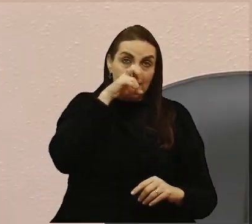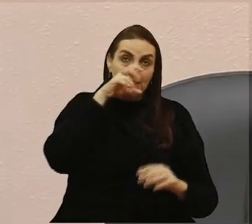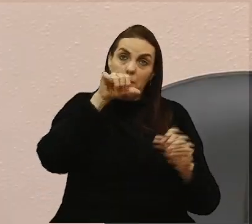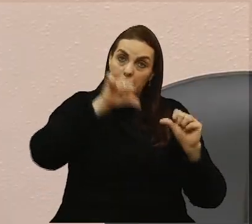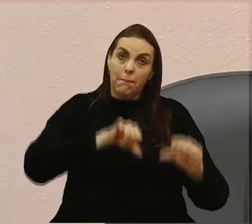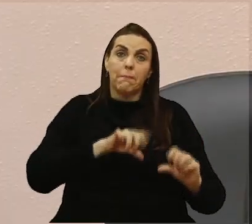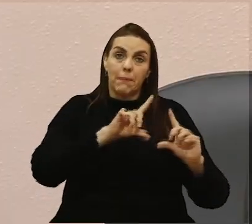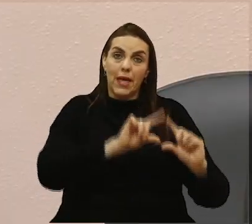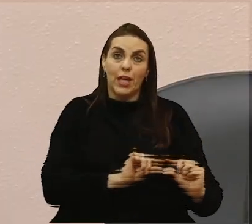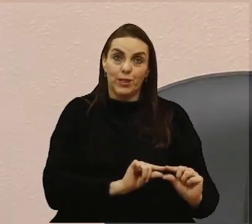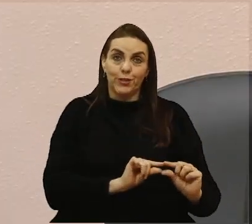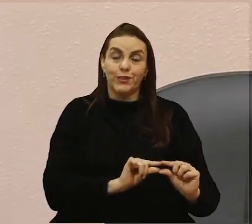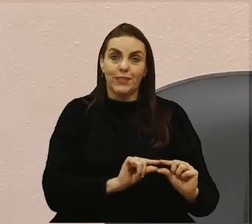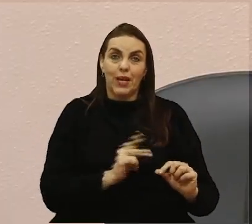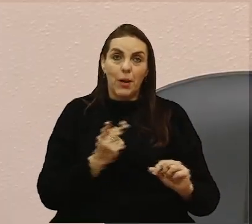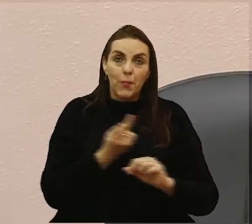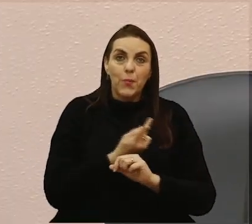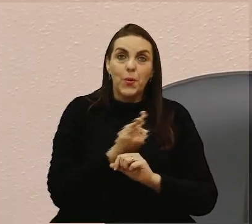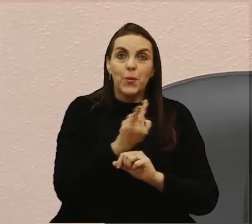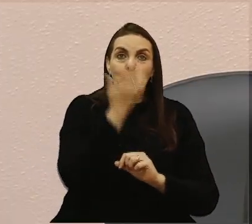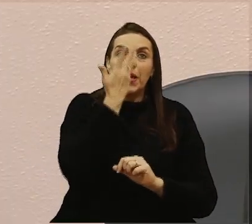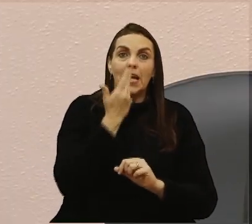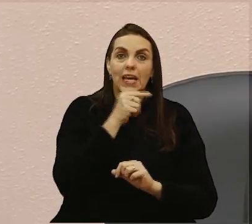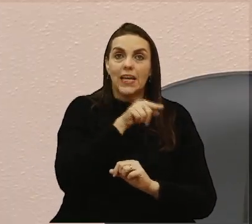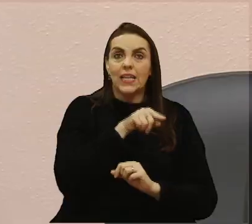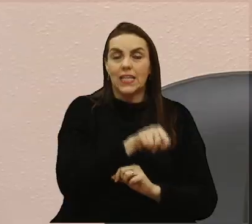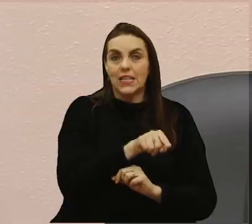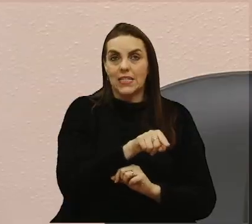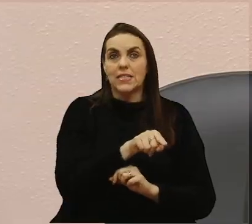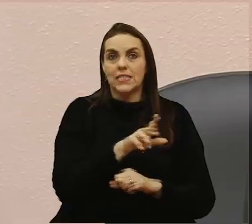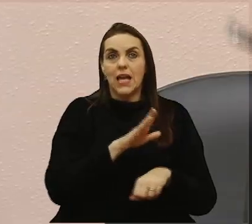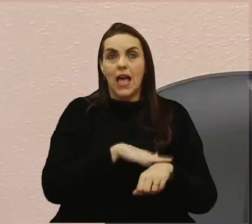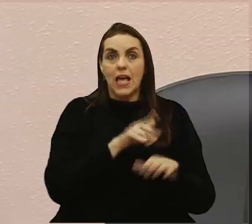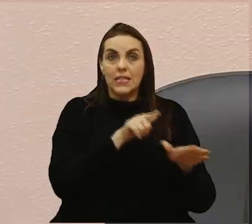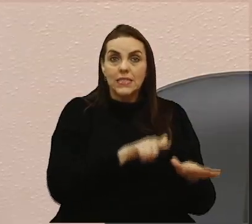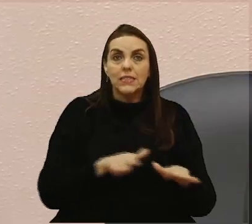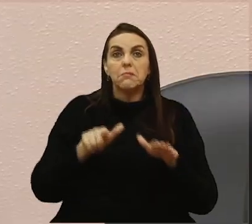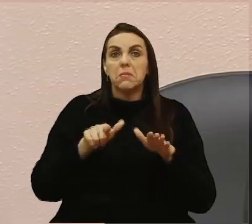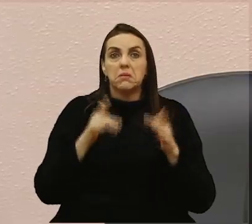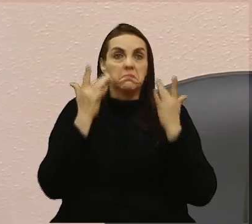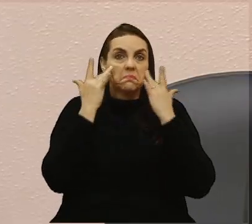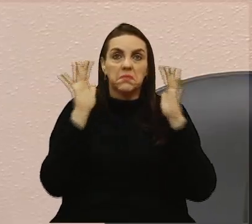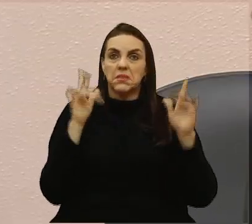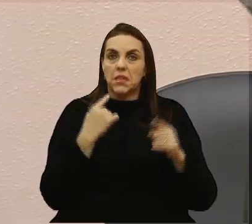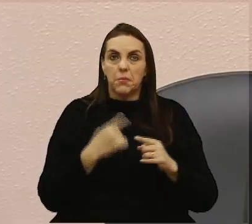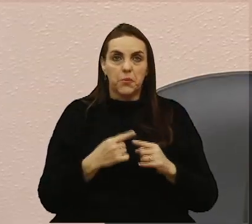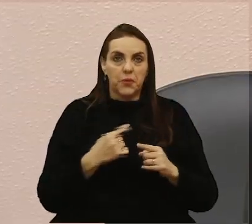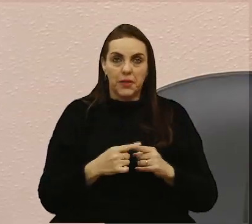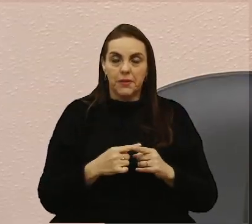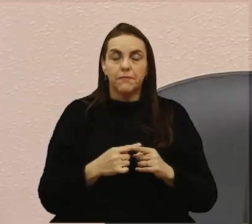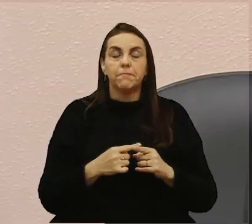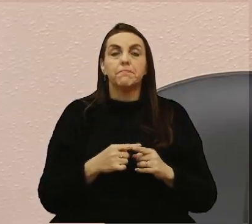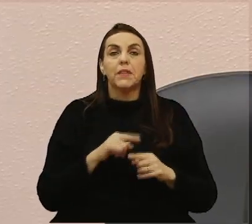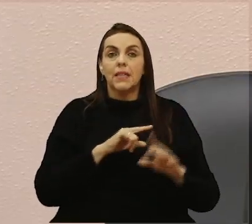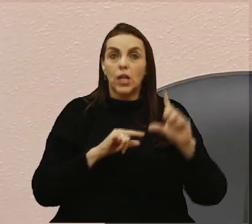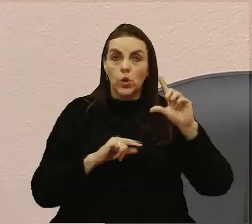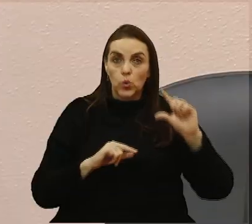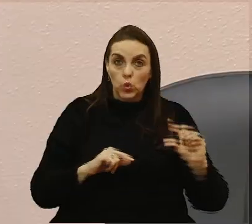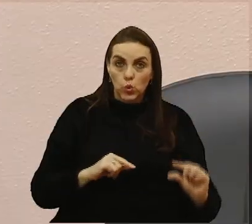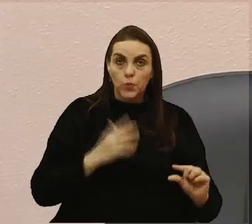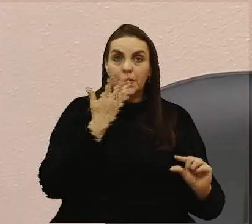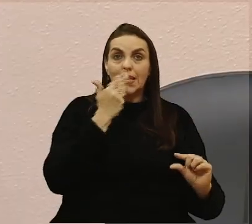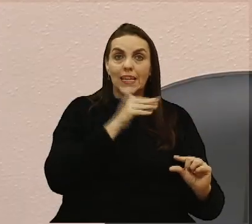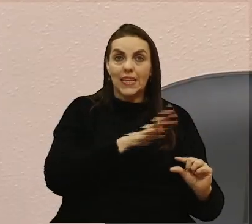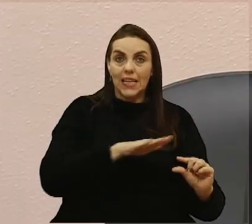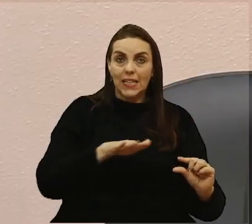uma baixa na procura de crianças nessa semana. Não se sabe por quê. E como temos uma baixa na procura